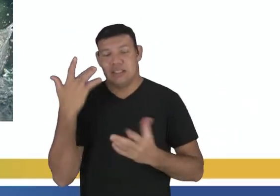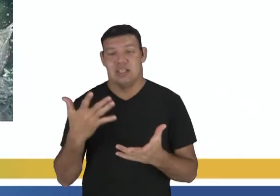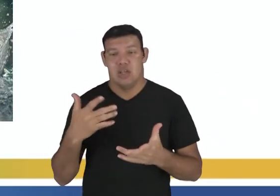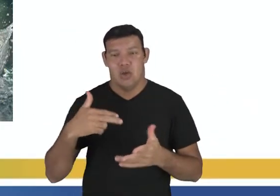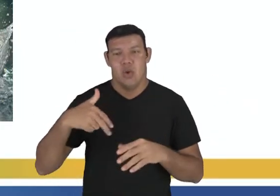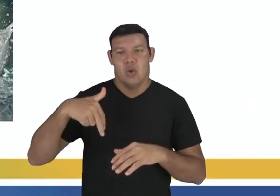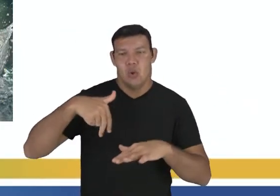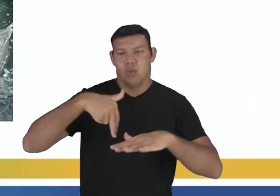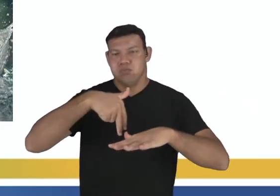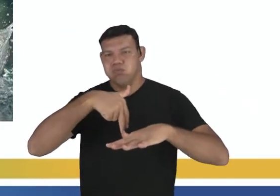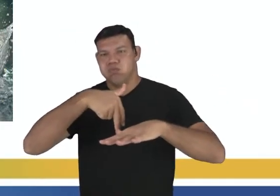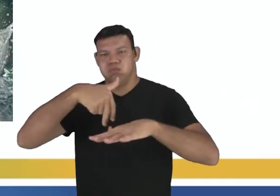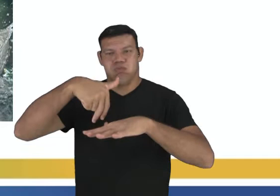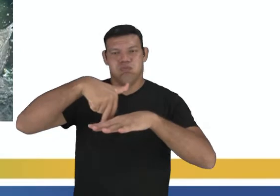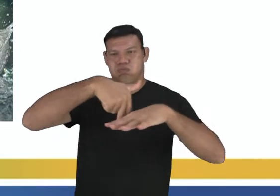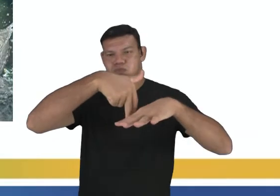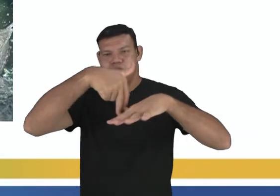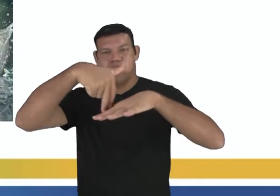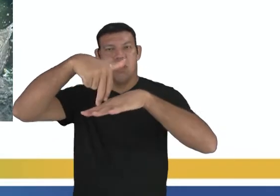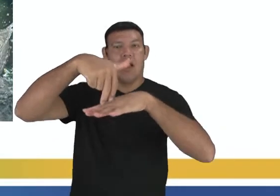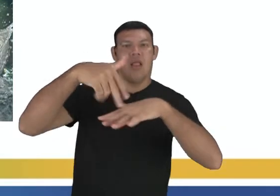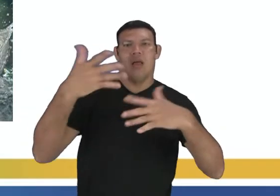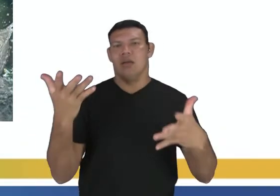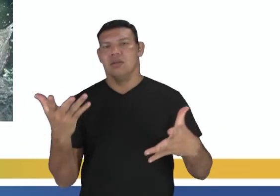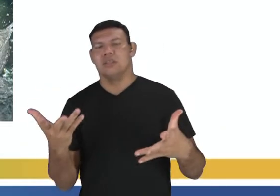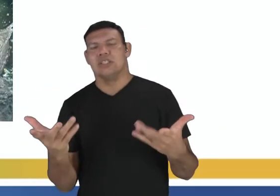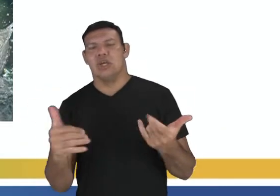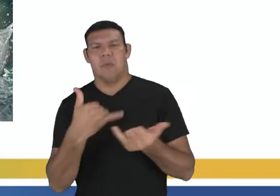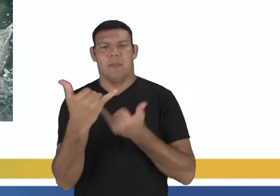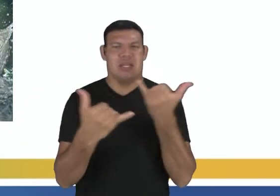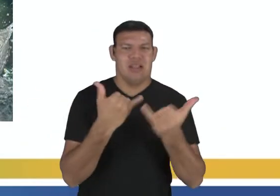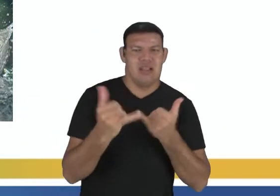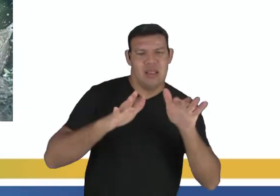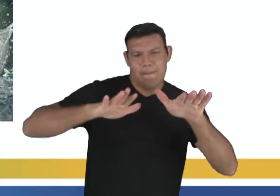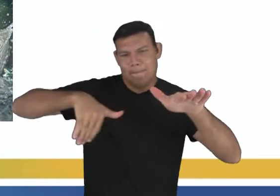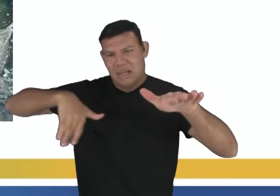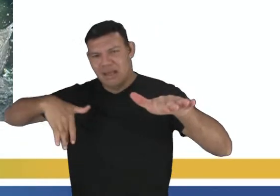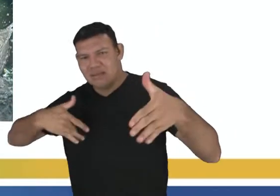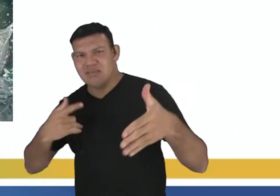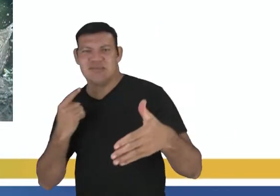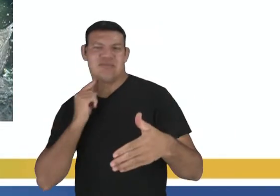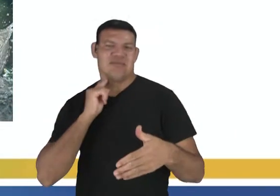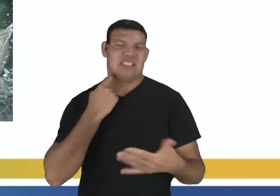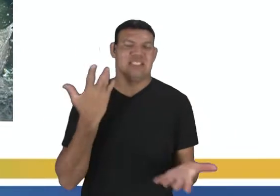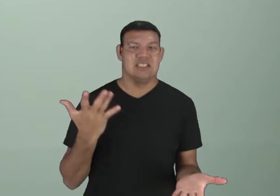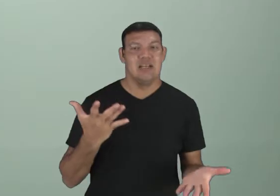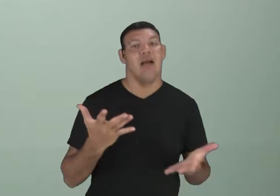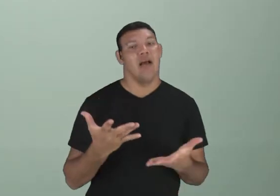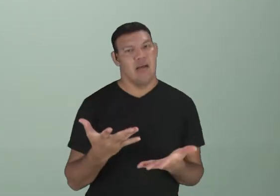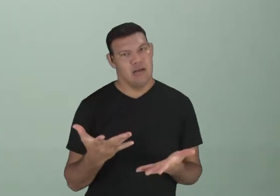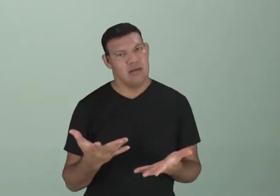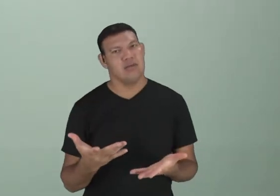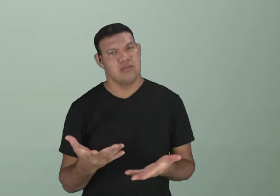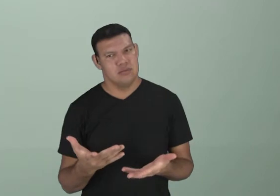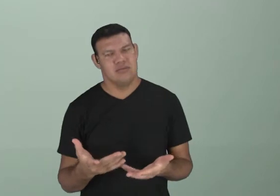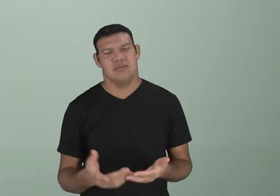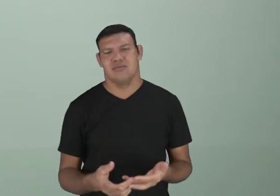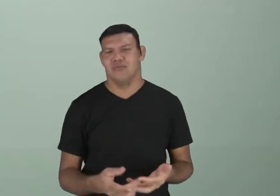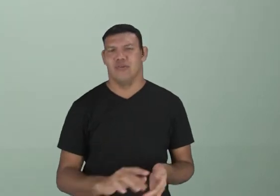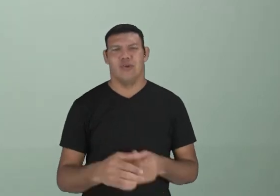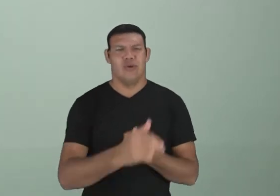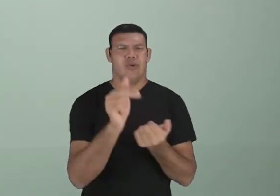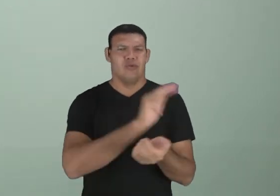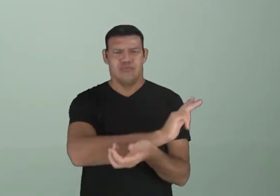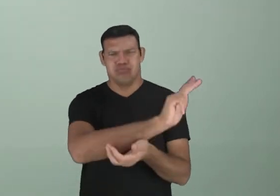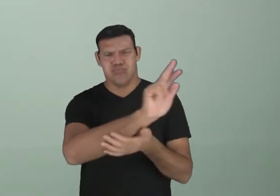suas casas, às vezes por necessidade, às vezes até mesmo nós vemos jovens brincando de nadar naquela água suja. Ali, né, a gente tem uma série